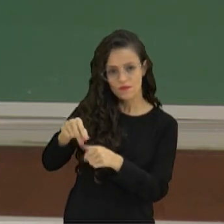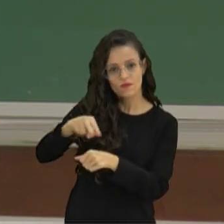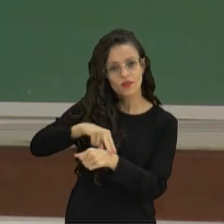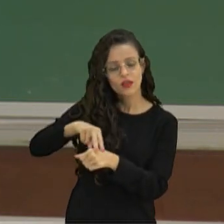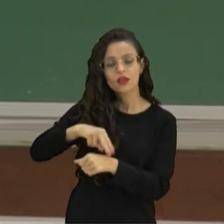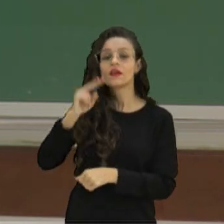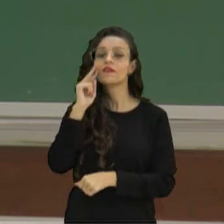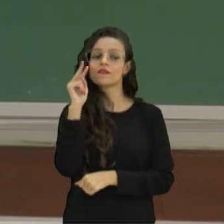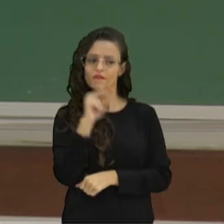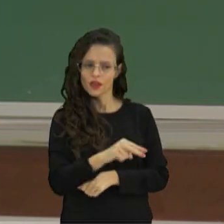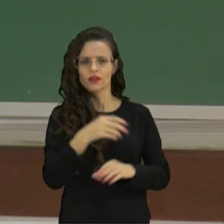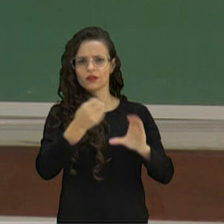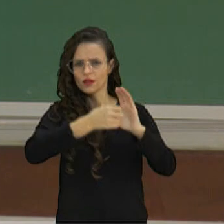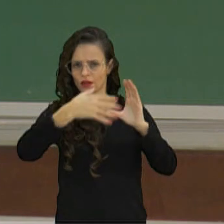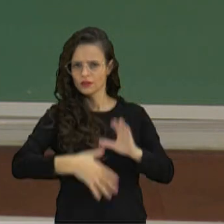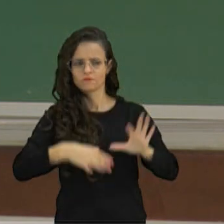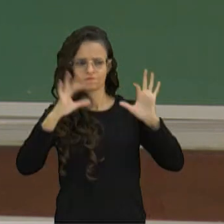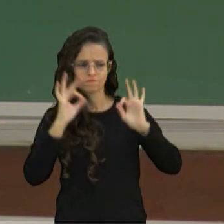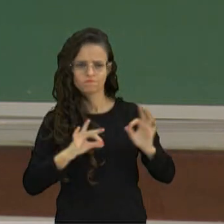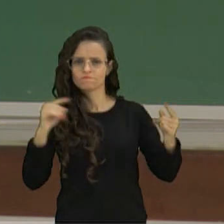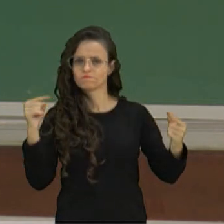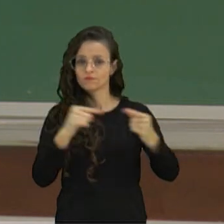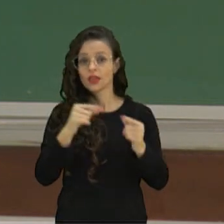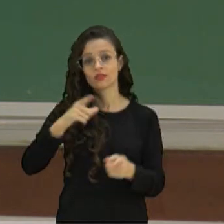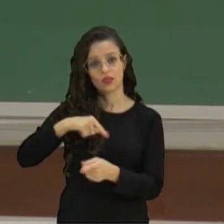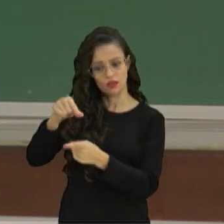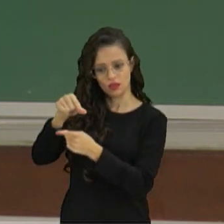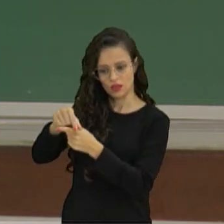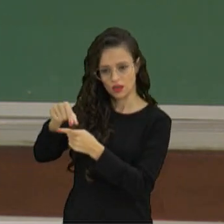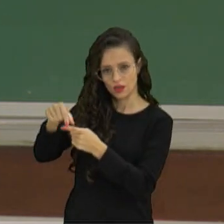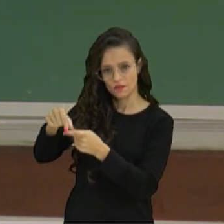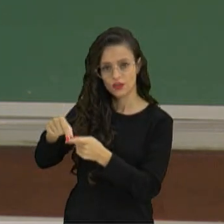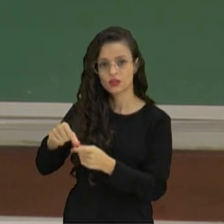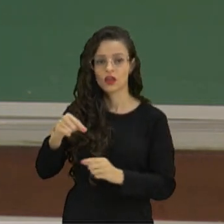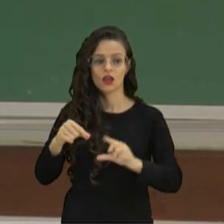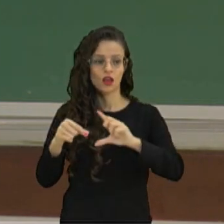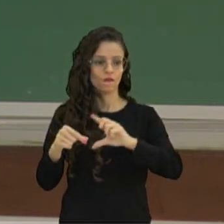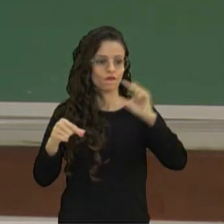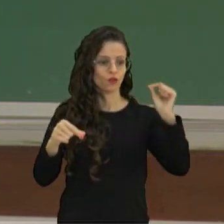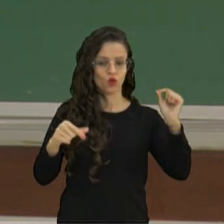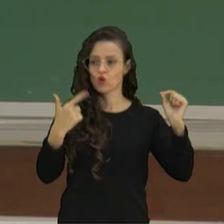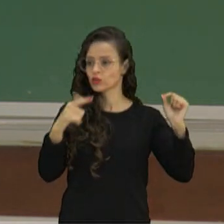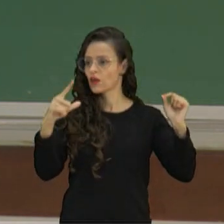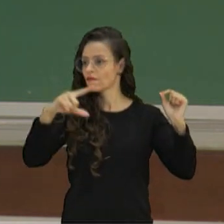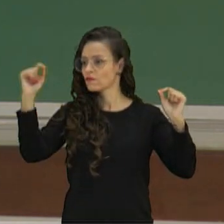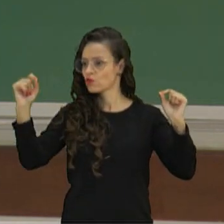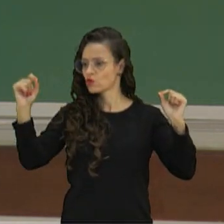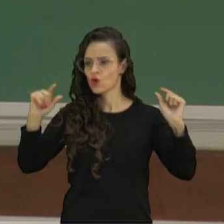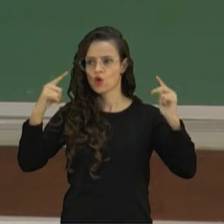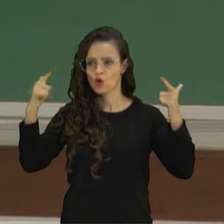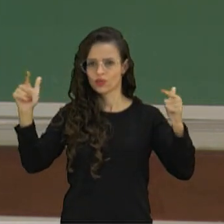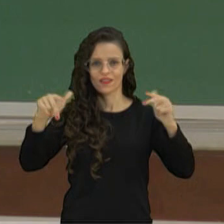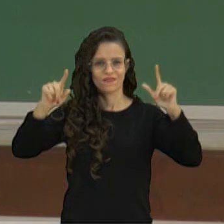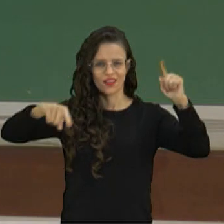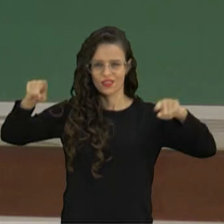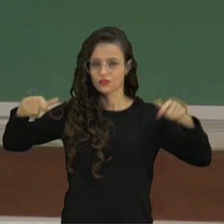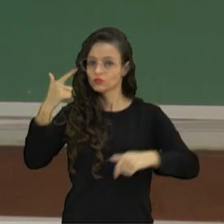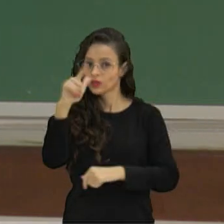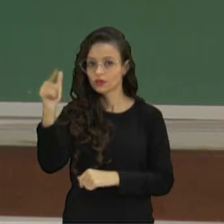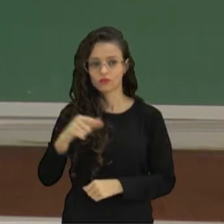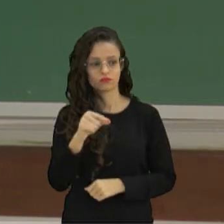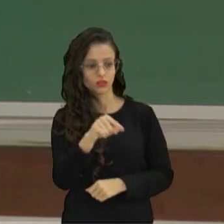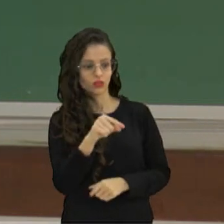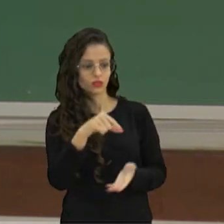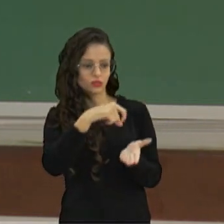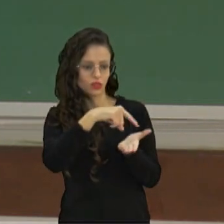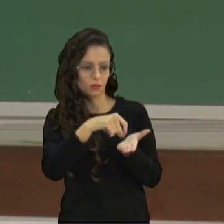ver características bem definidas. Existem ervilhas que têm um tipo de flor e outras que têm outro, não tem tanta variedade. Existem umas que têm um tipo